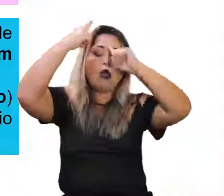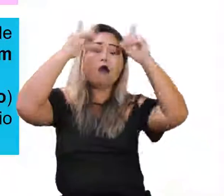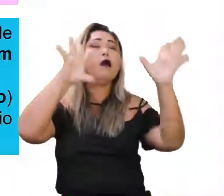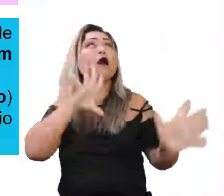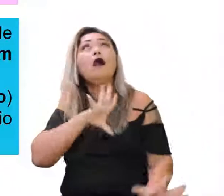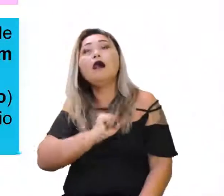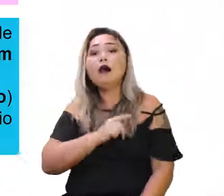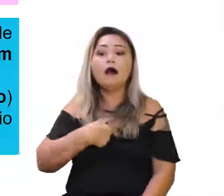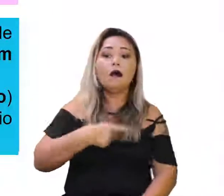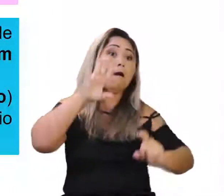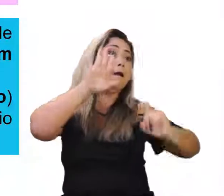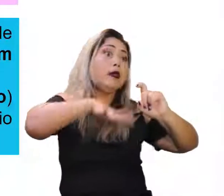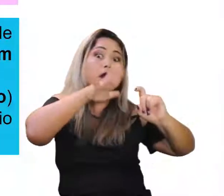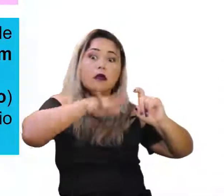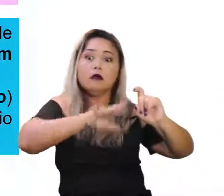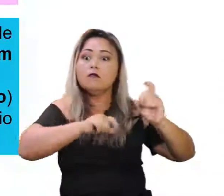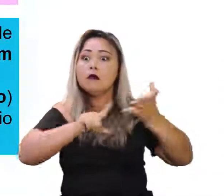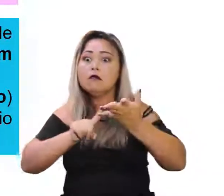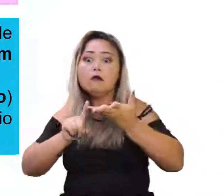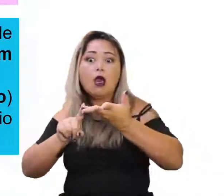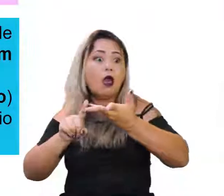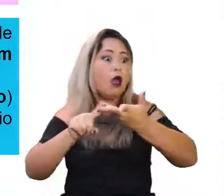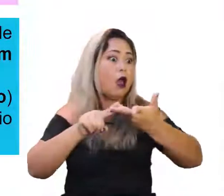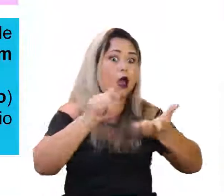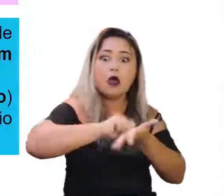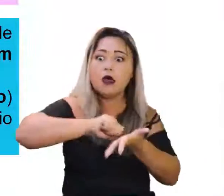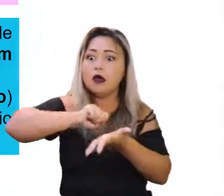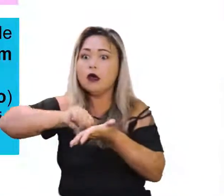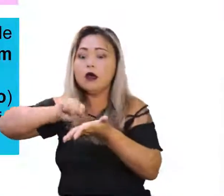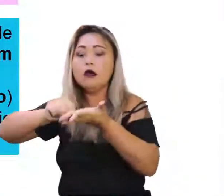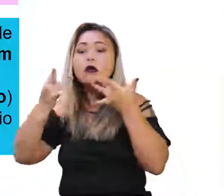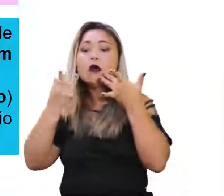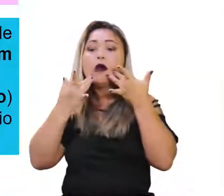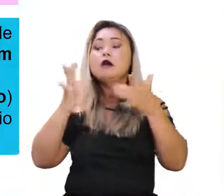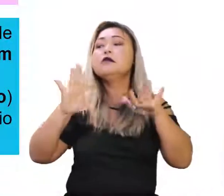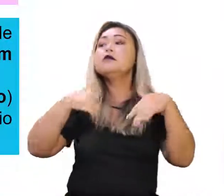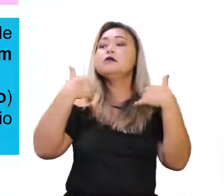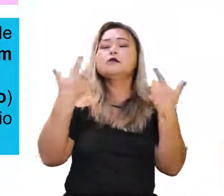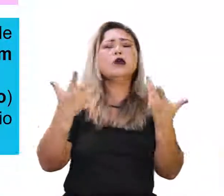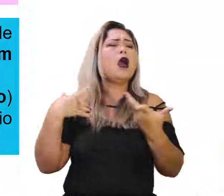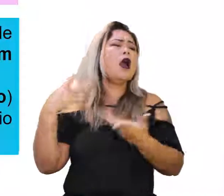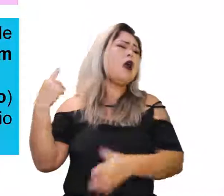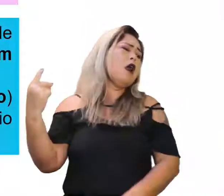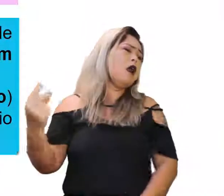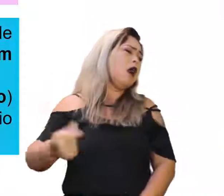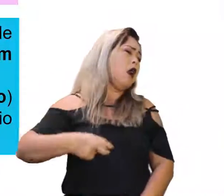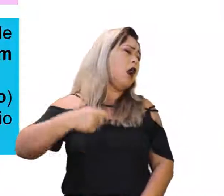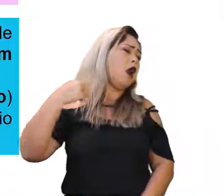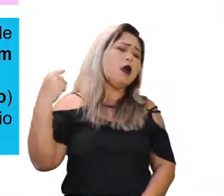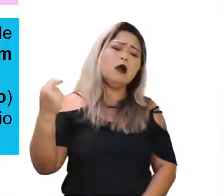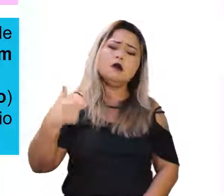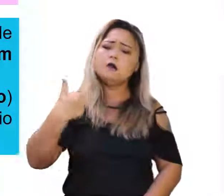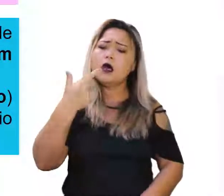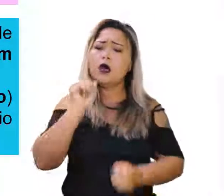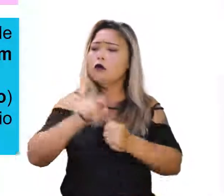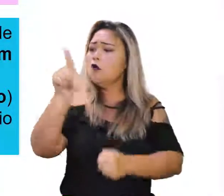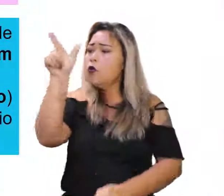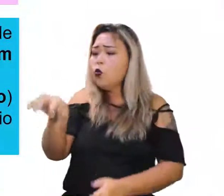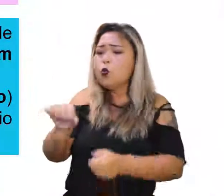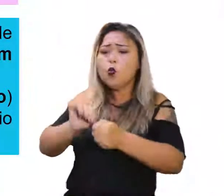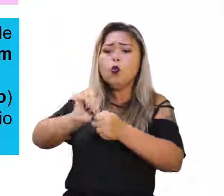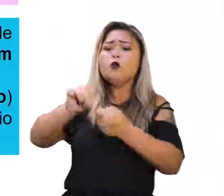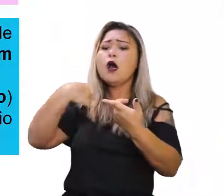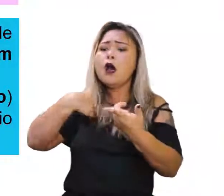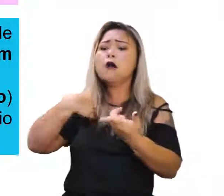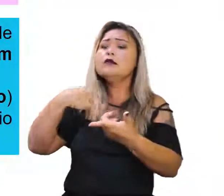romances, mitos. Né? Tem várias peças teatrais que já está há anos os atores interpretando e nunca